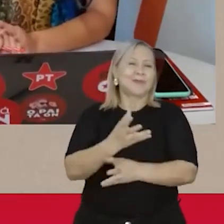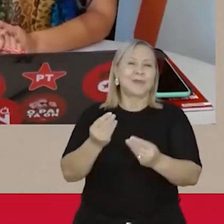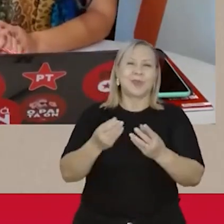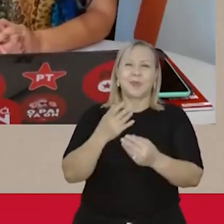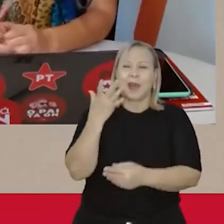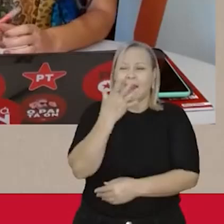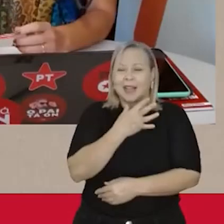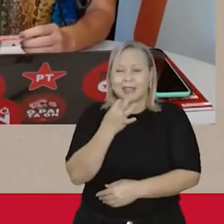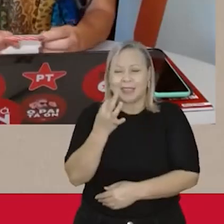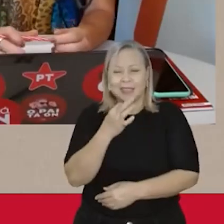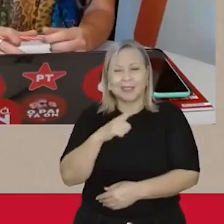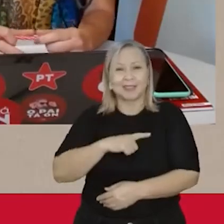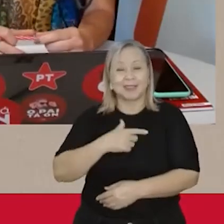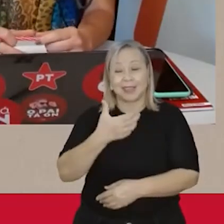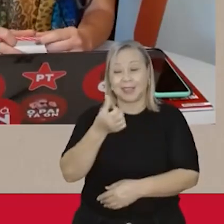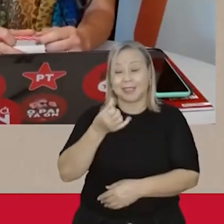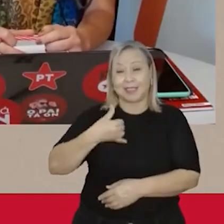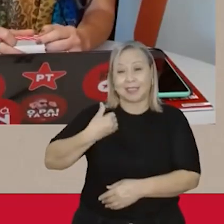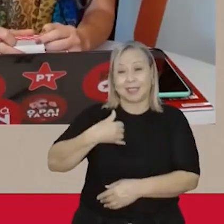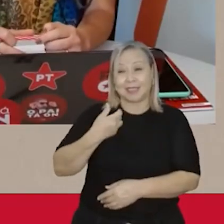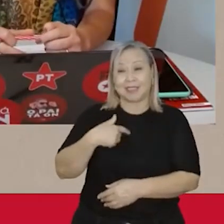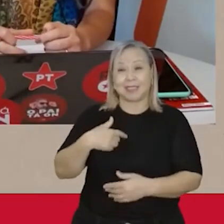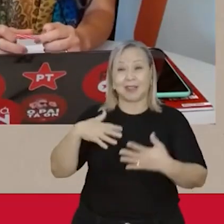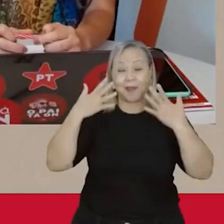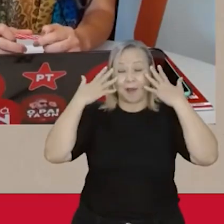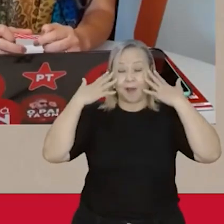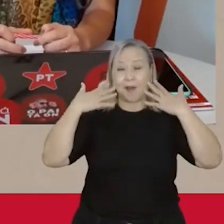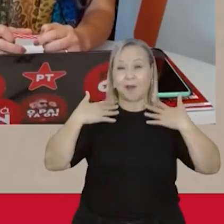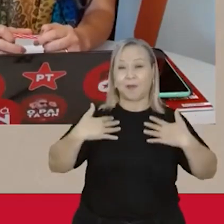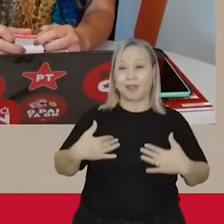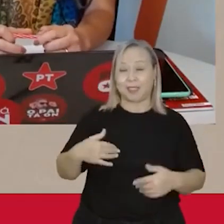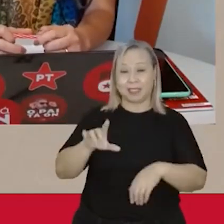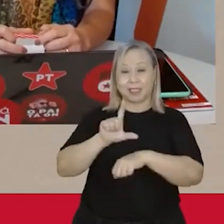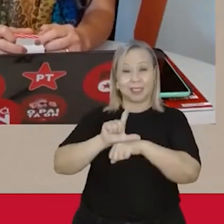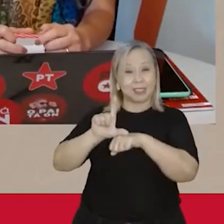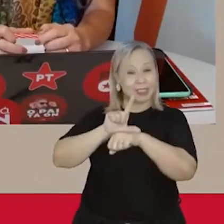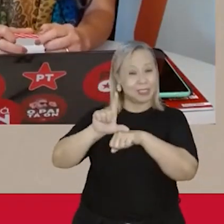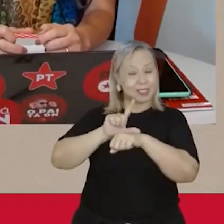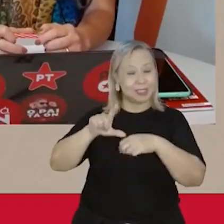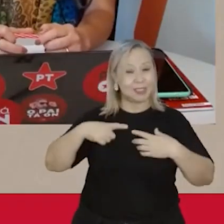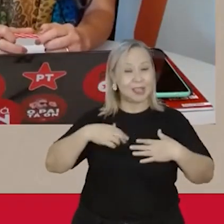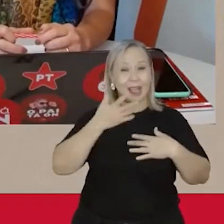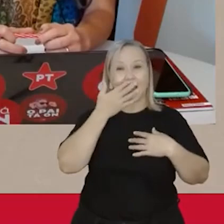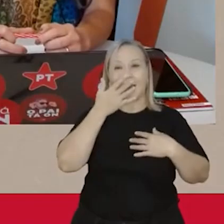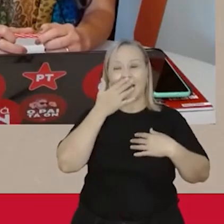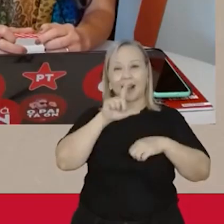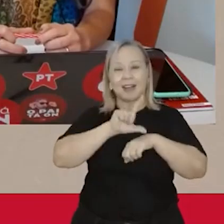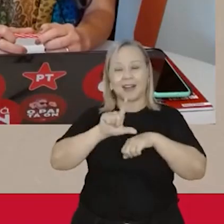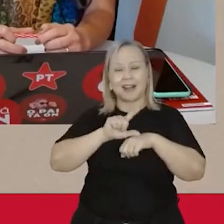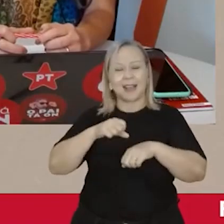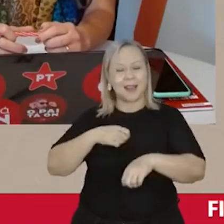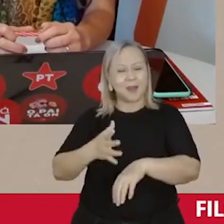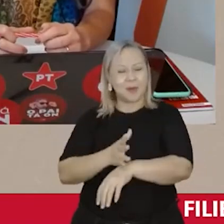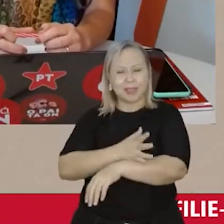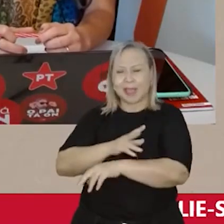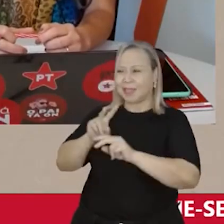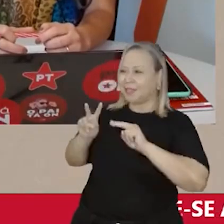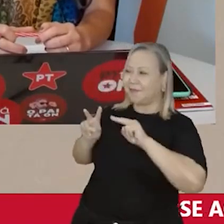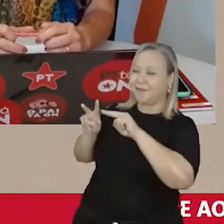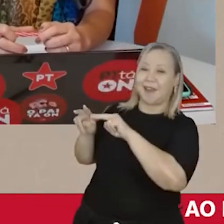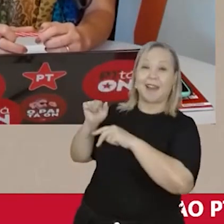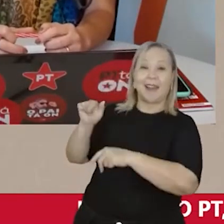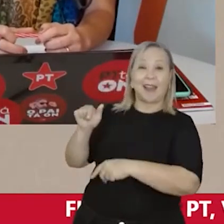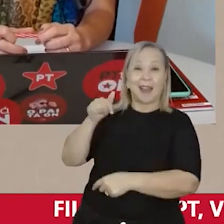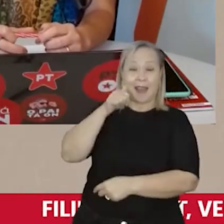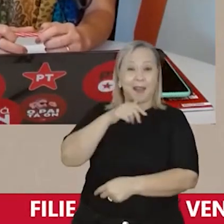bonitinha, ela tem 16 anos, toda vestida de lilás, toda militante. E eu fiquei também emocionada de vê-la emocionada, porque